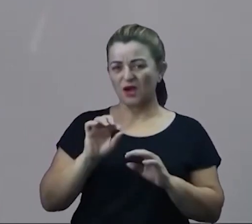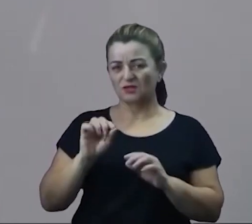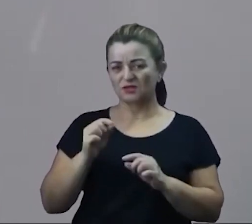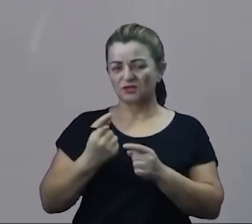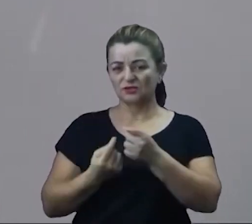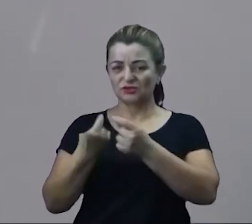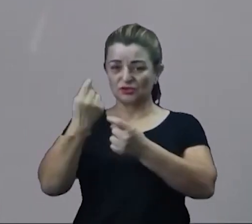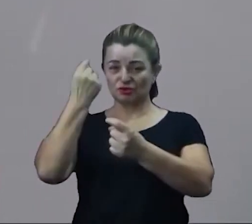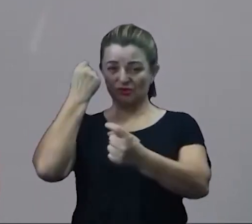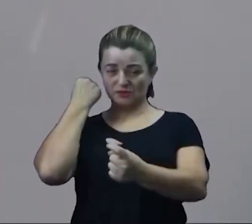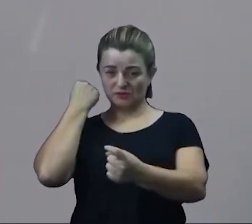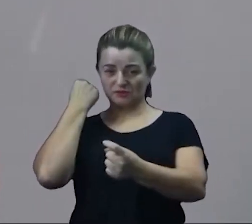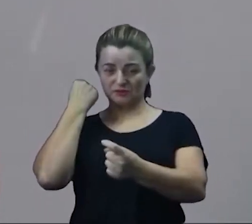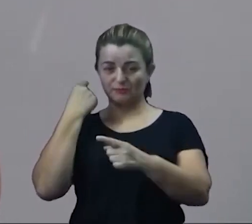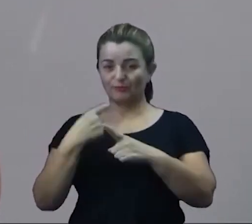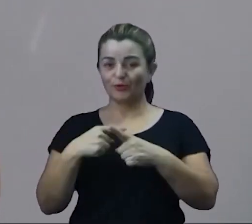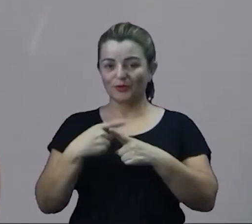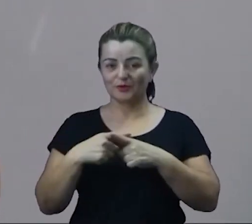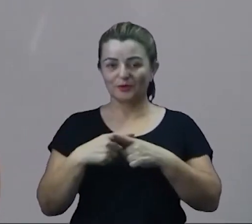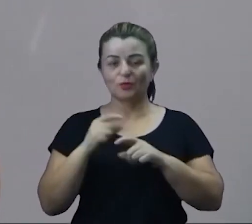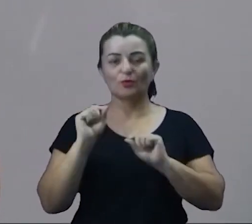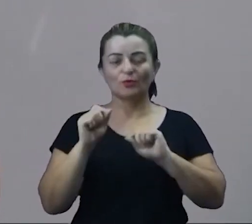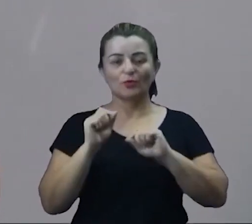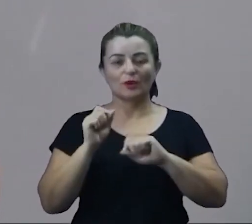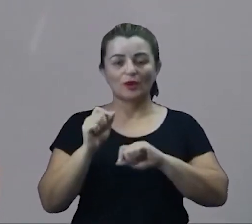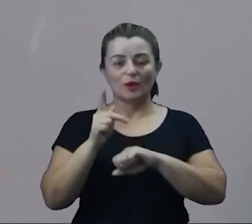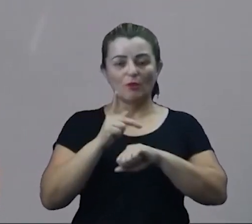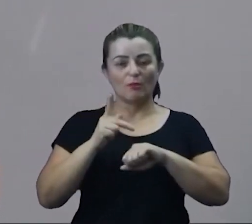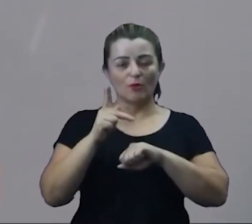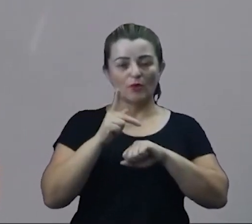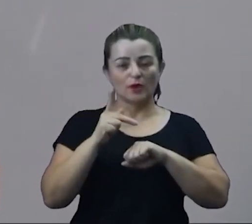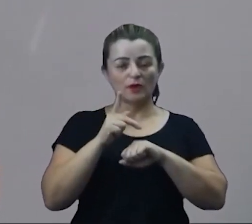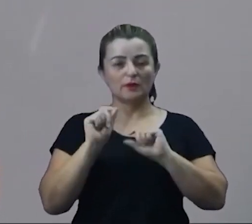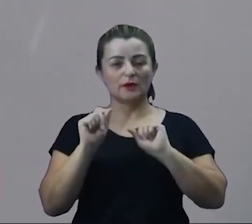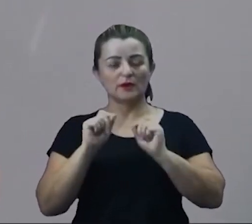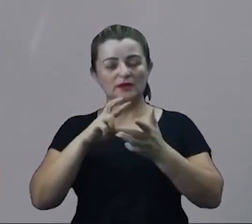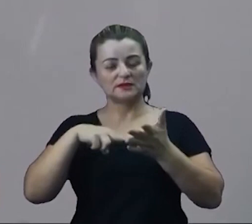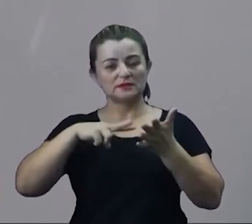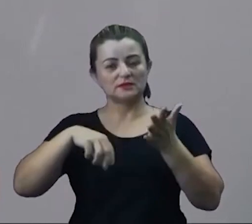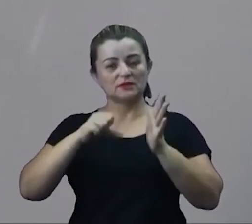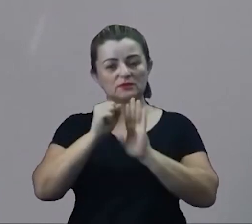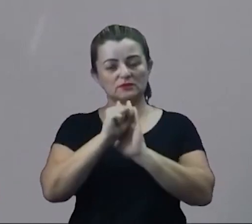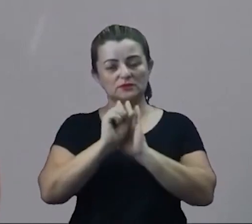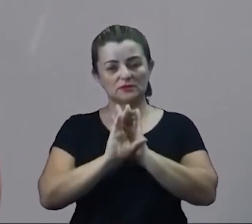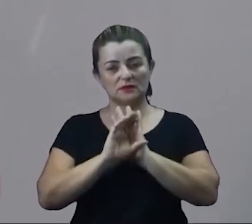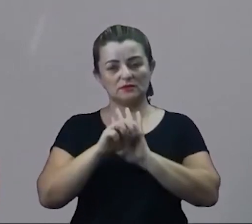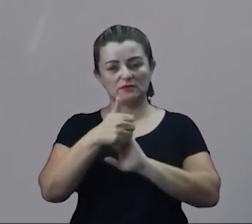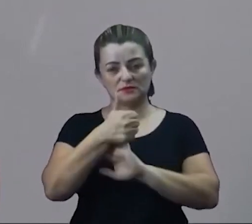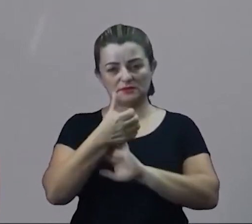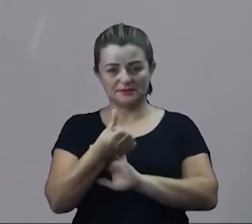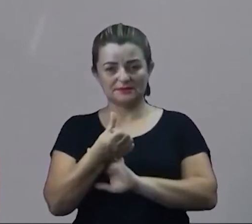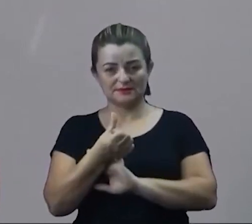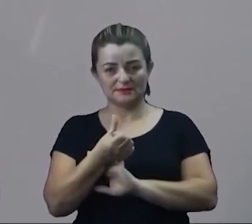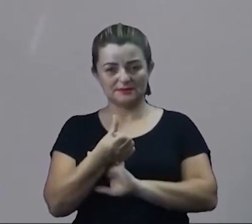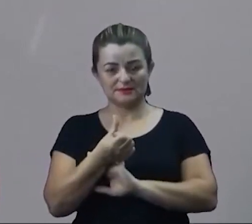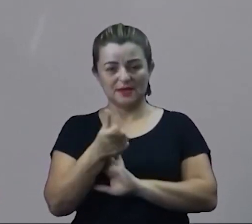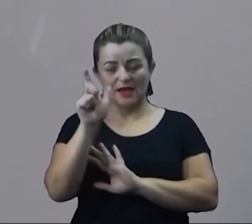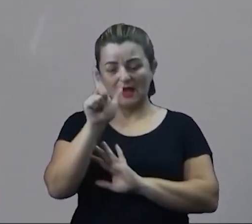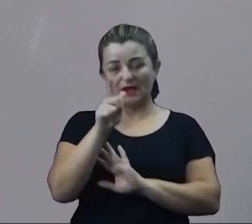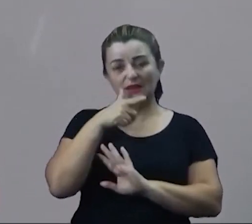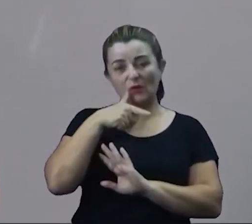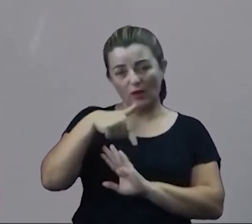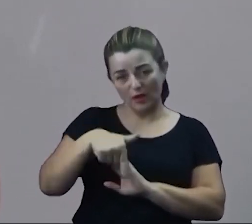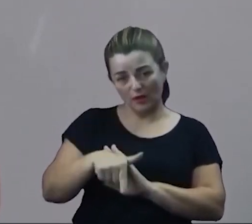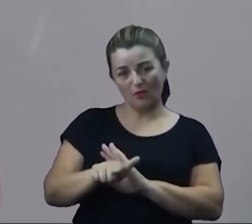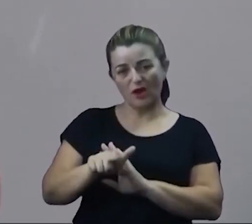nós estamos lendo um poema que foi escrito durante ali o século XVI. Então ele tem uma linguagem um pouco mais afastada, mas